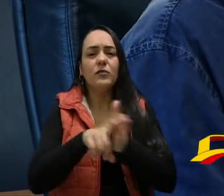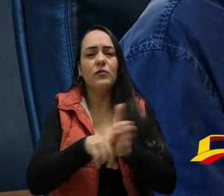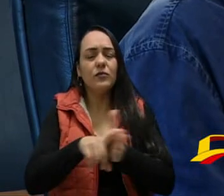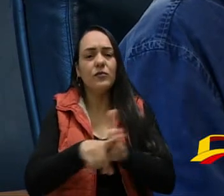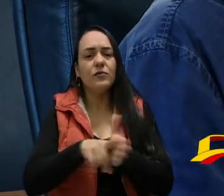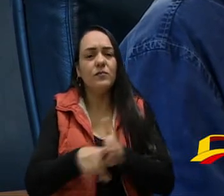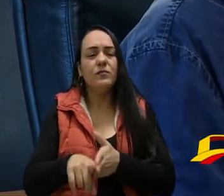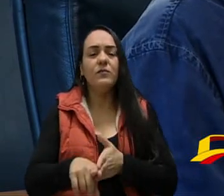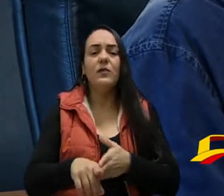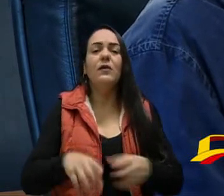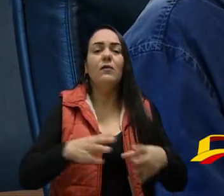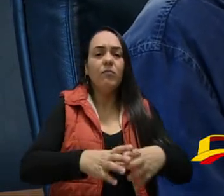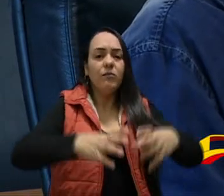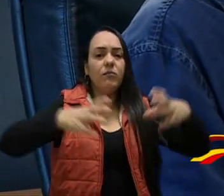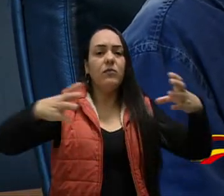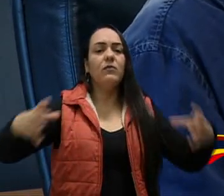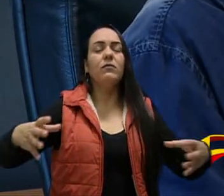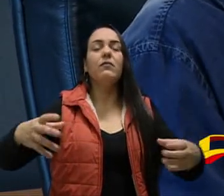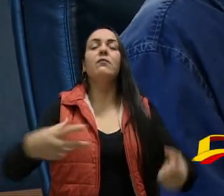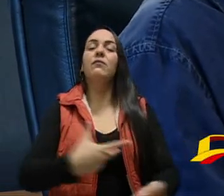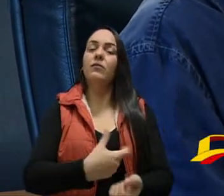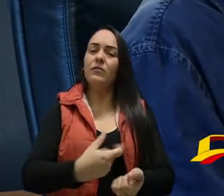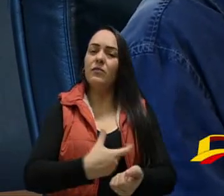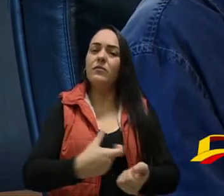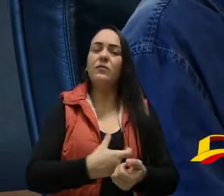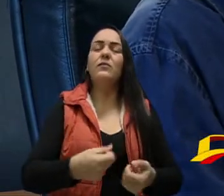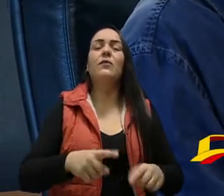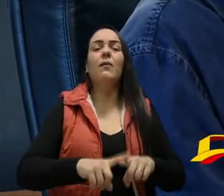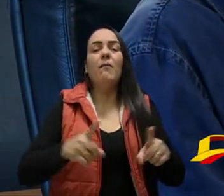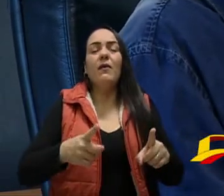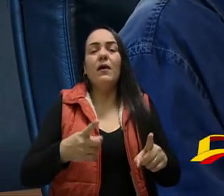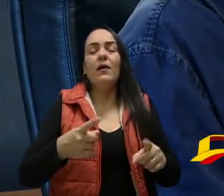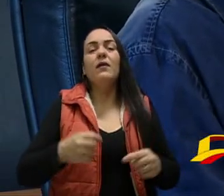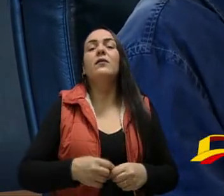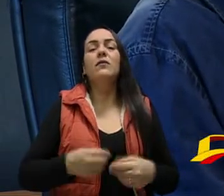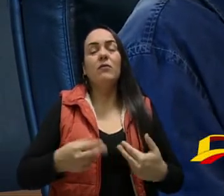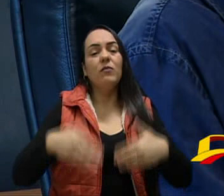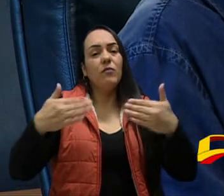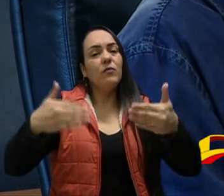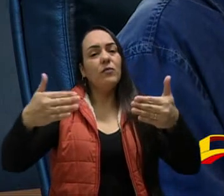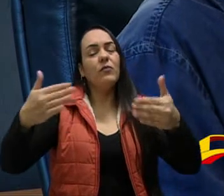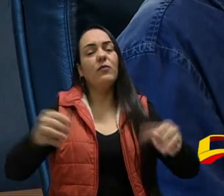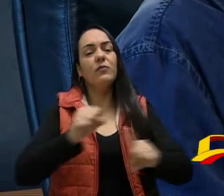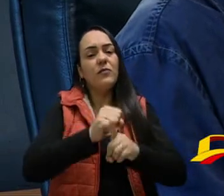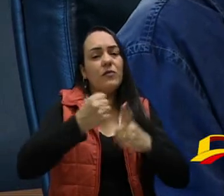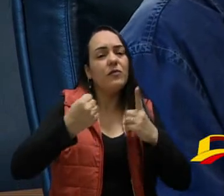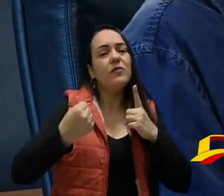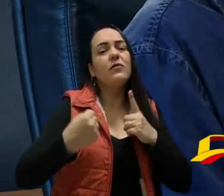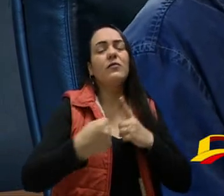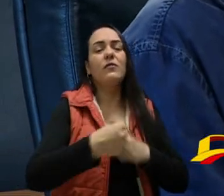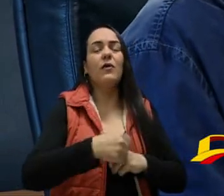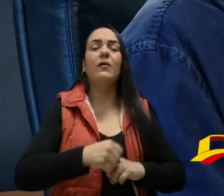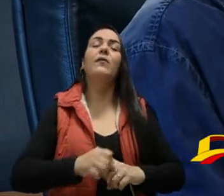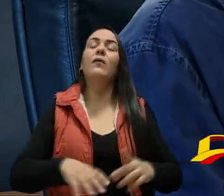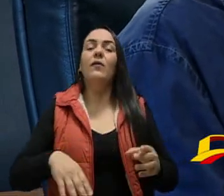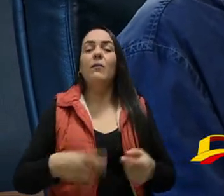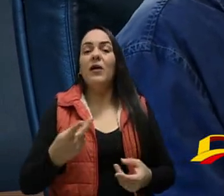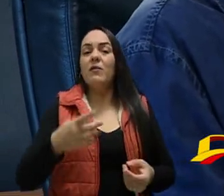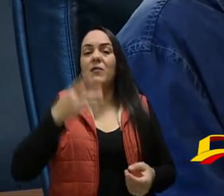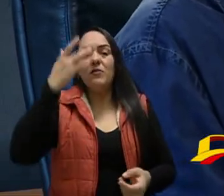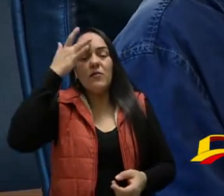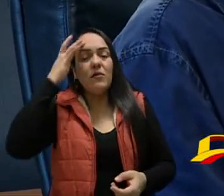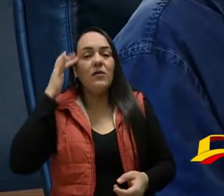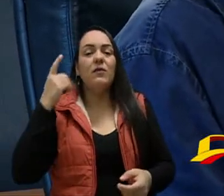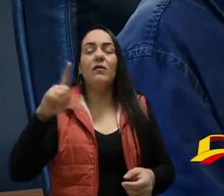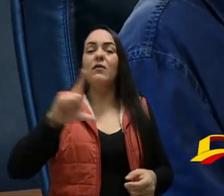no sentido de ampliar essa testagem para mais alguns segmentos a mais da sociedade os sintomáticos ótimo